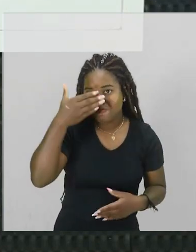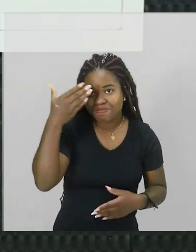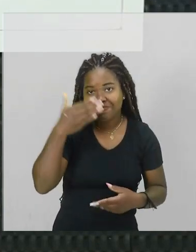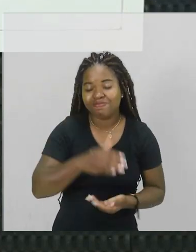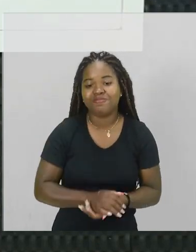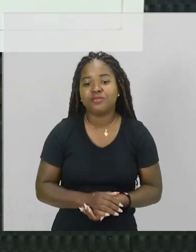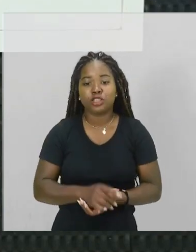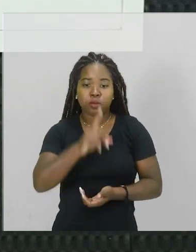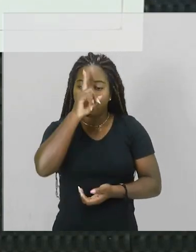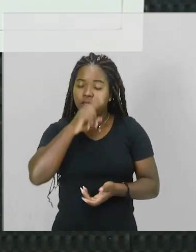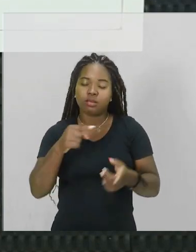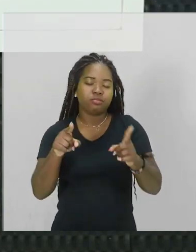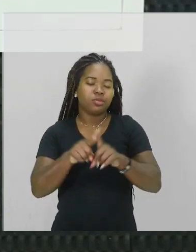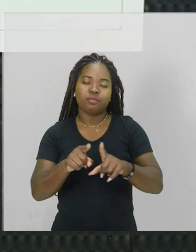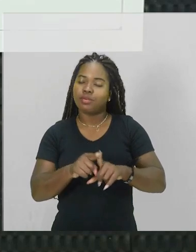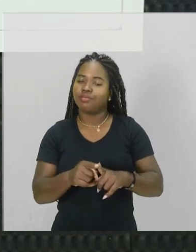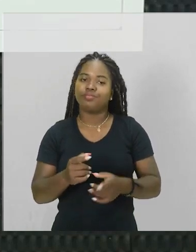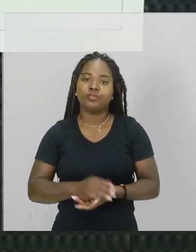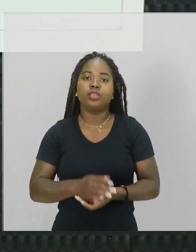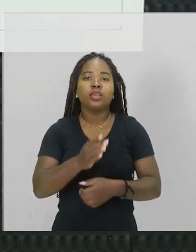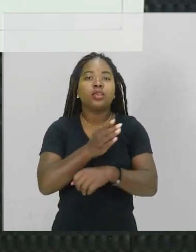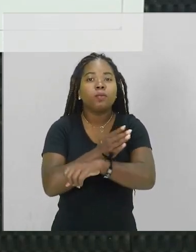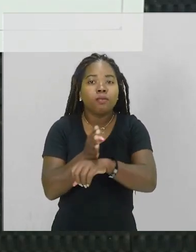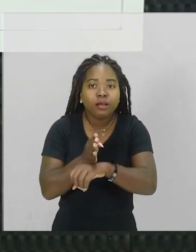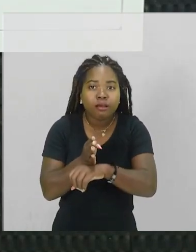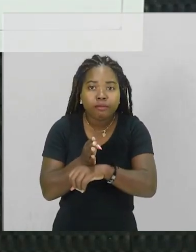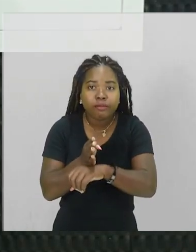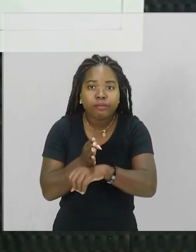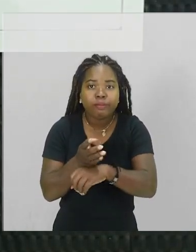amarelo também, tá certo? E o branco?